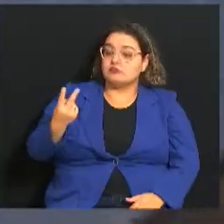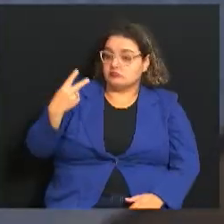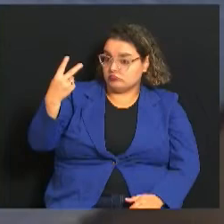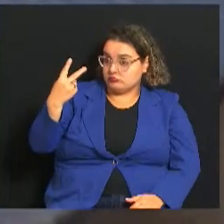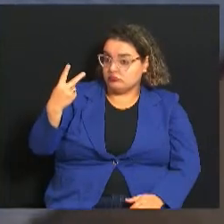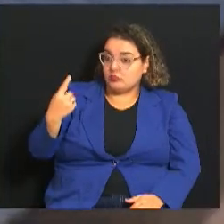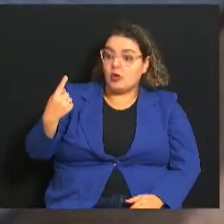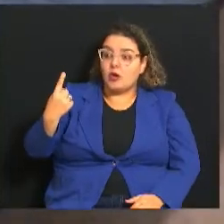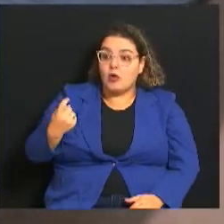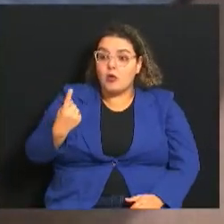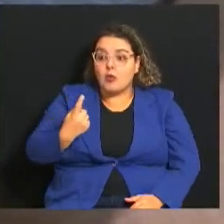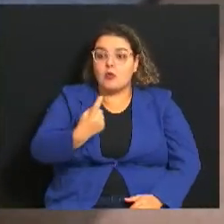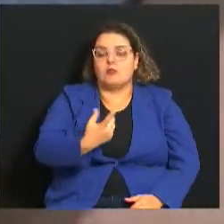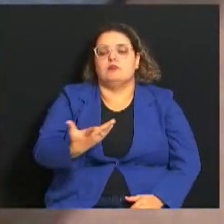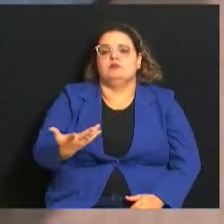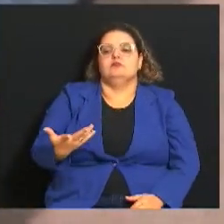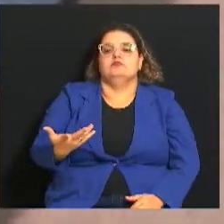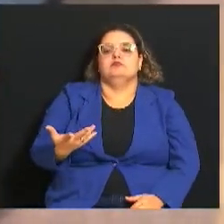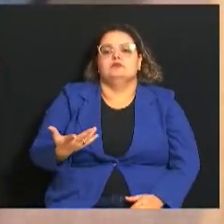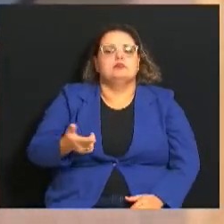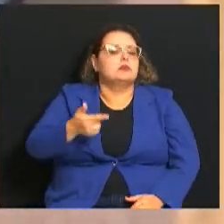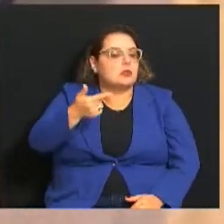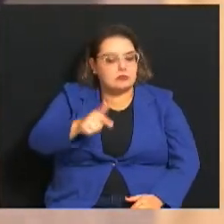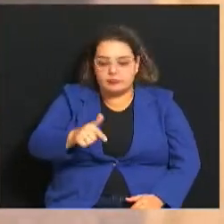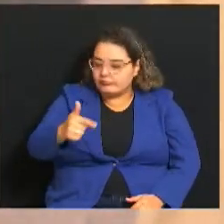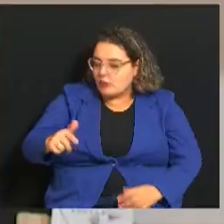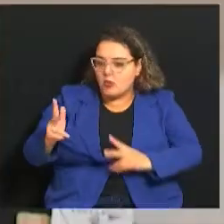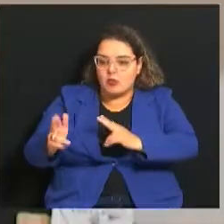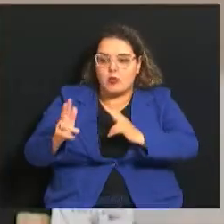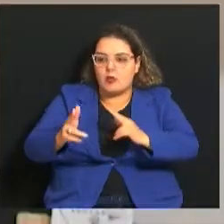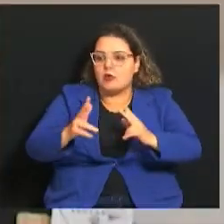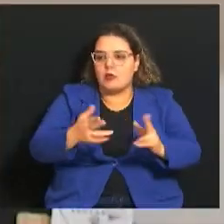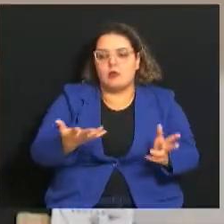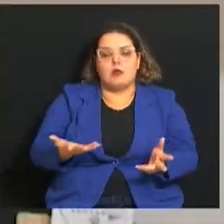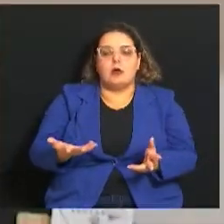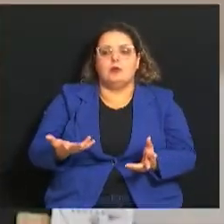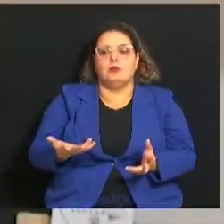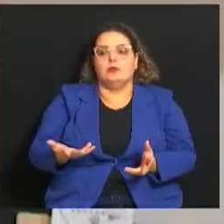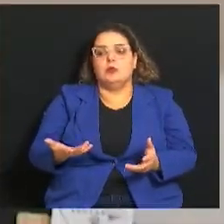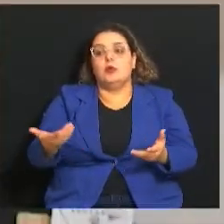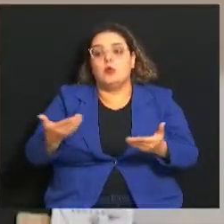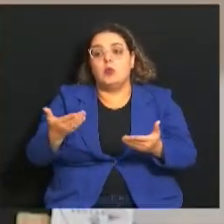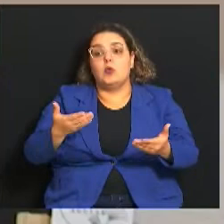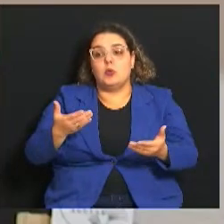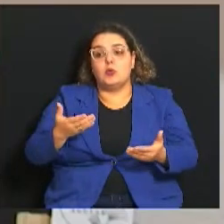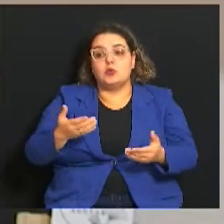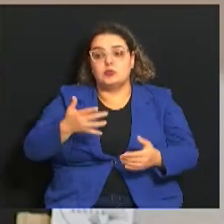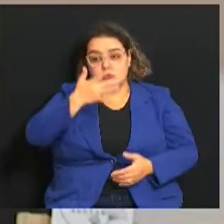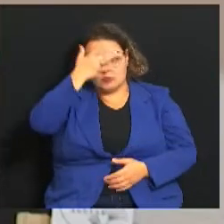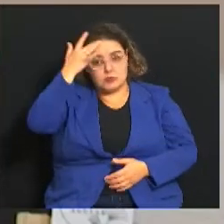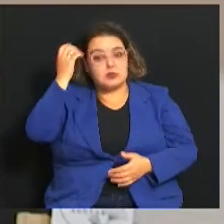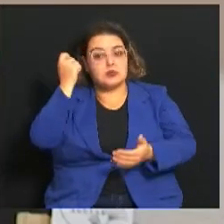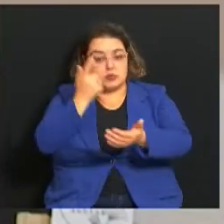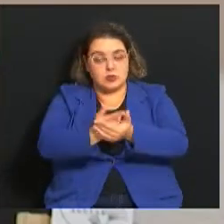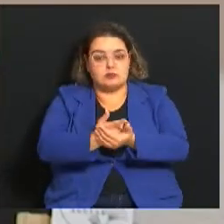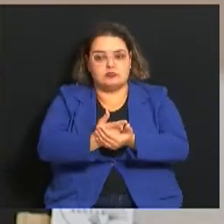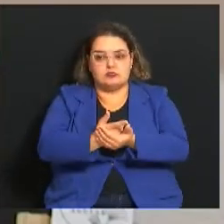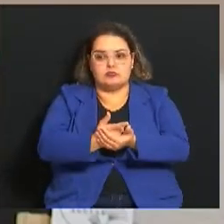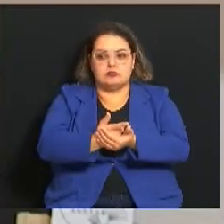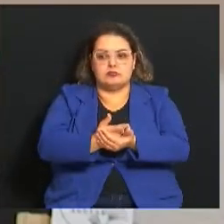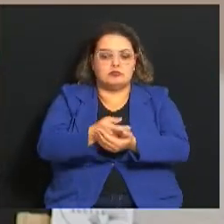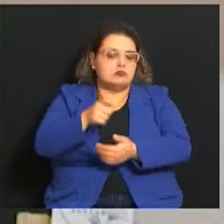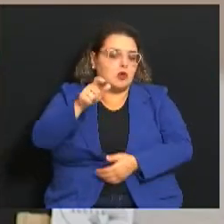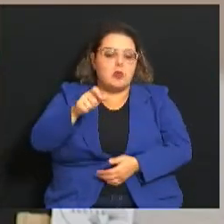peças atemporais, peças que não se repetem. E hoje o cliente, o consumidor, né, as pessoas em geral, elas não estão comprando